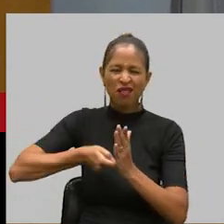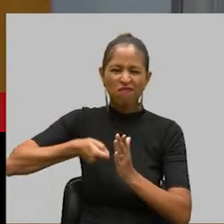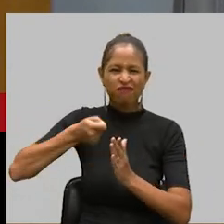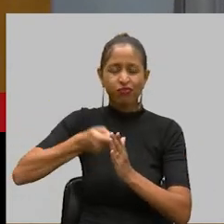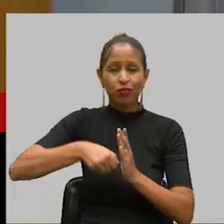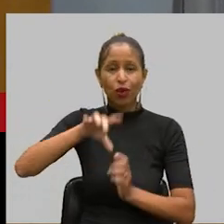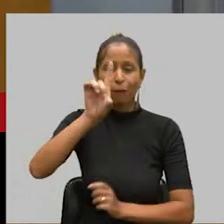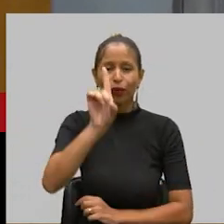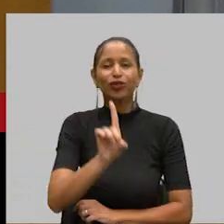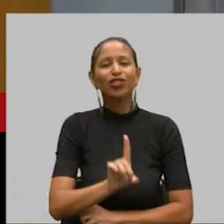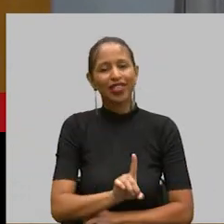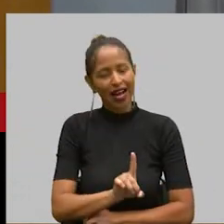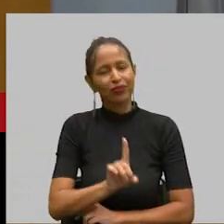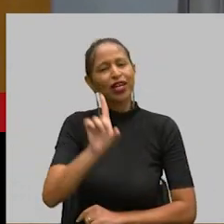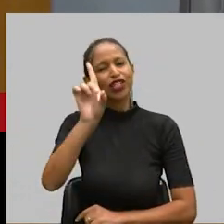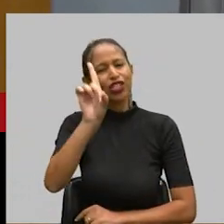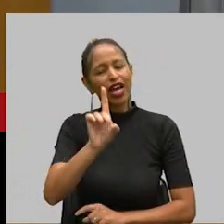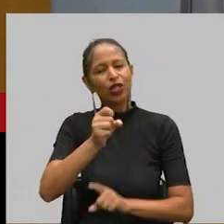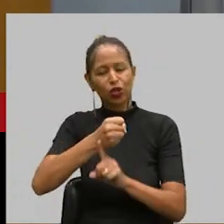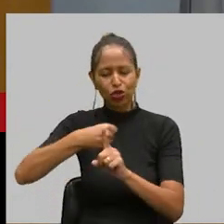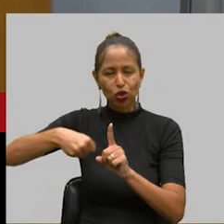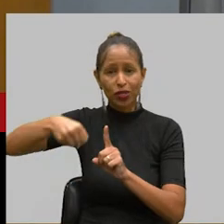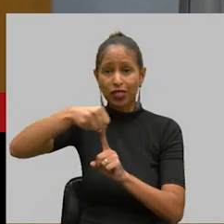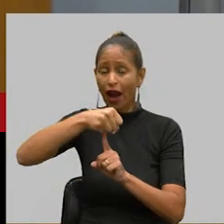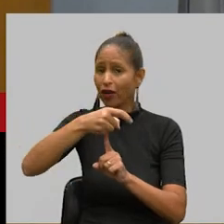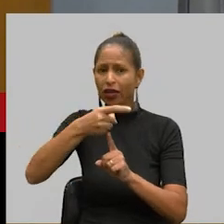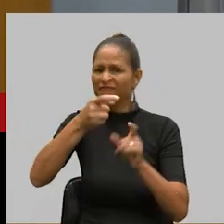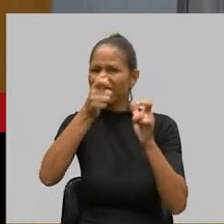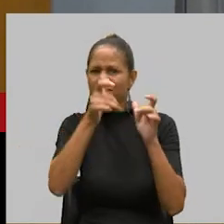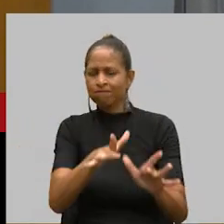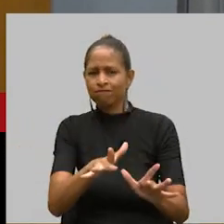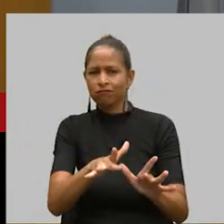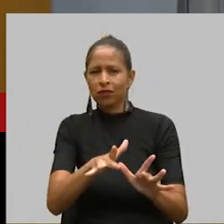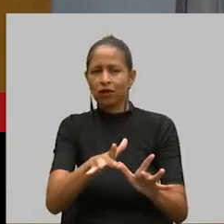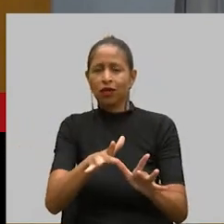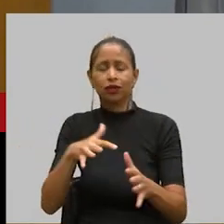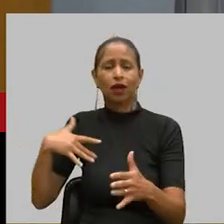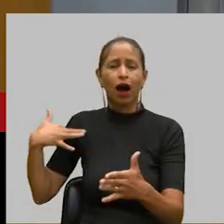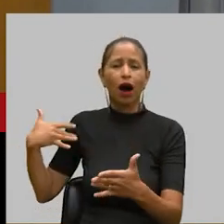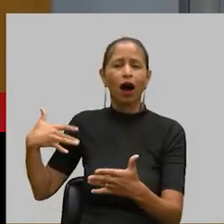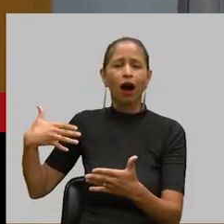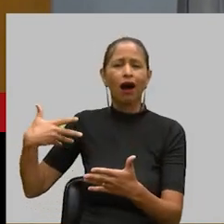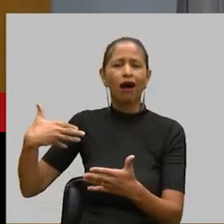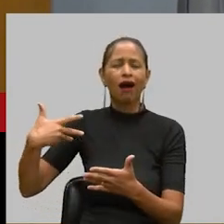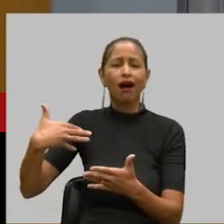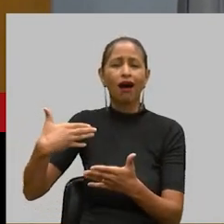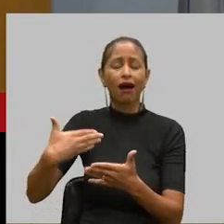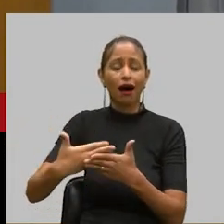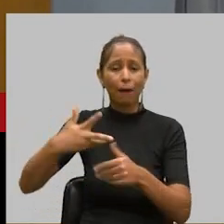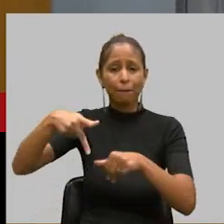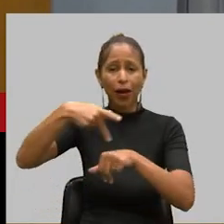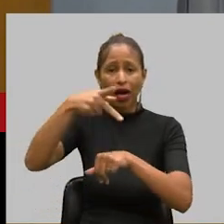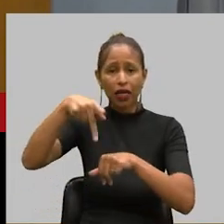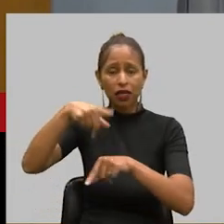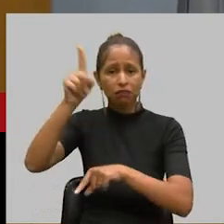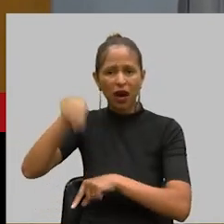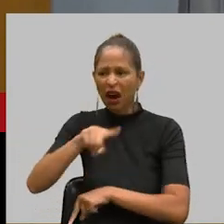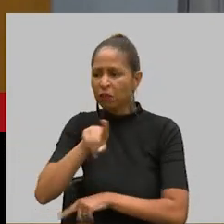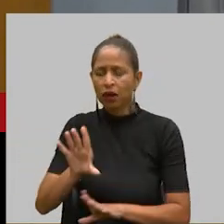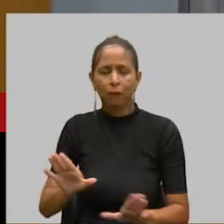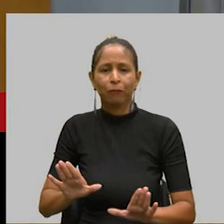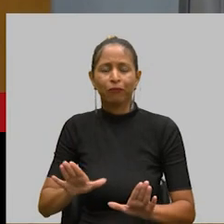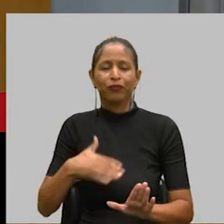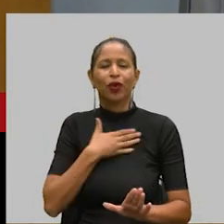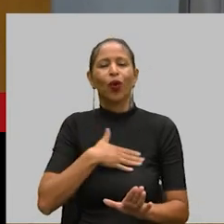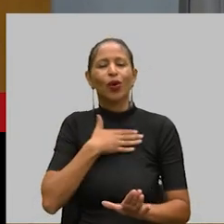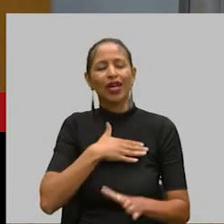direitos direitos sociais negados ao longo do do decorrer da história do nosso país gostaria